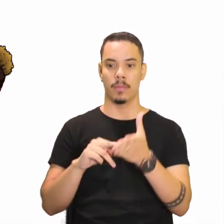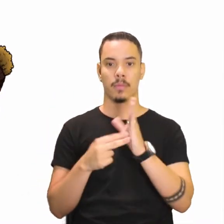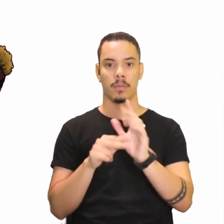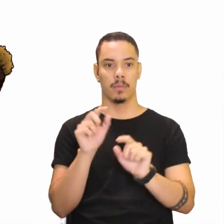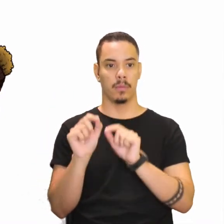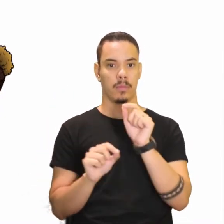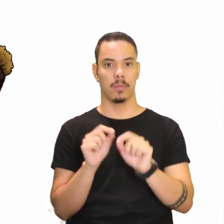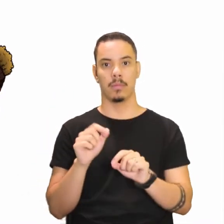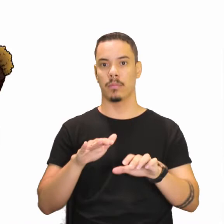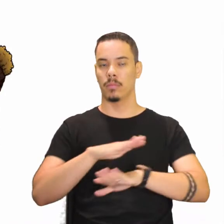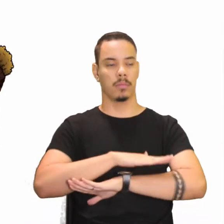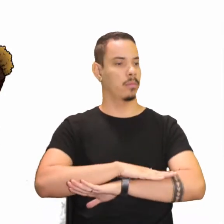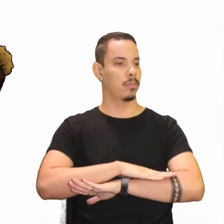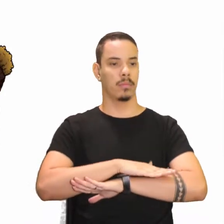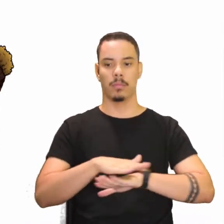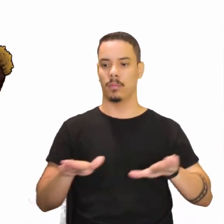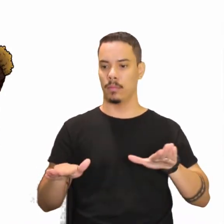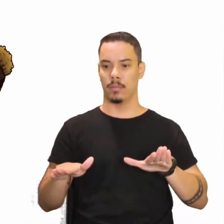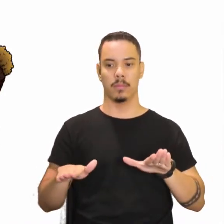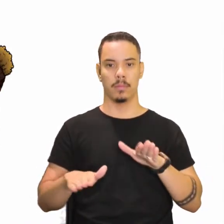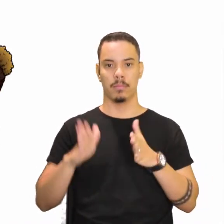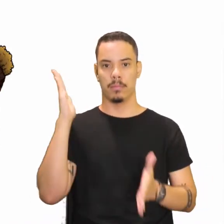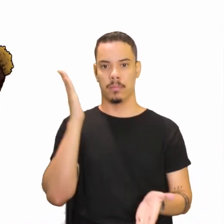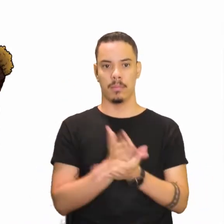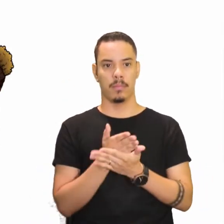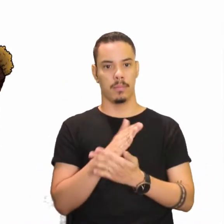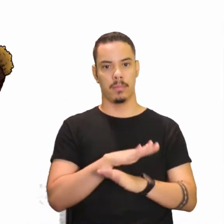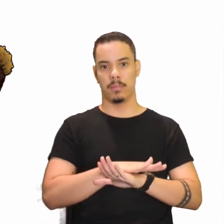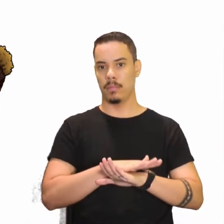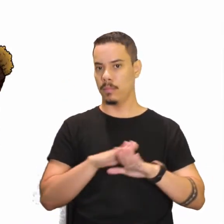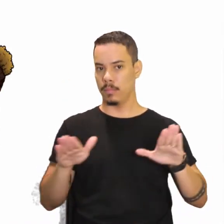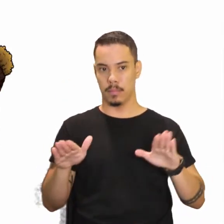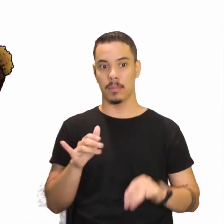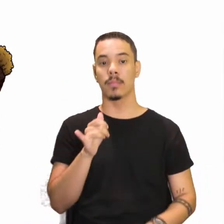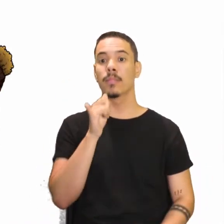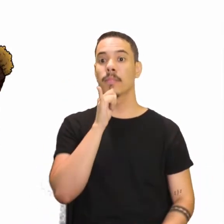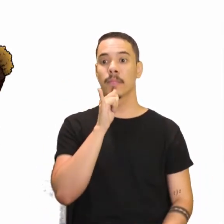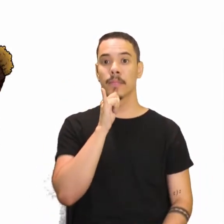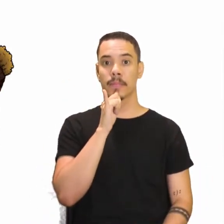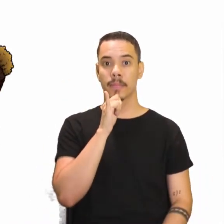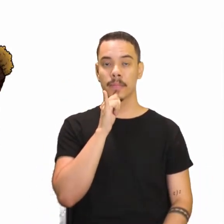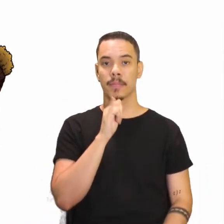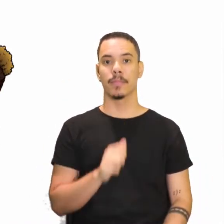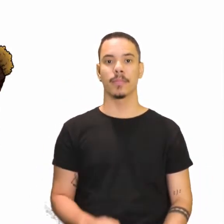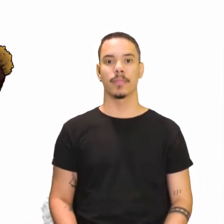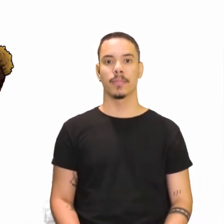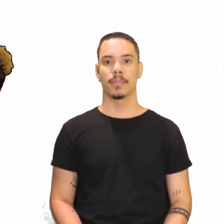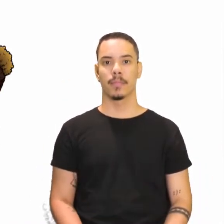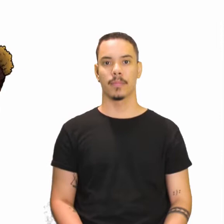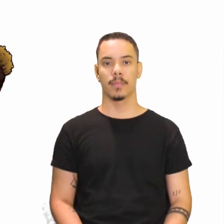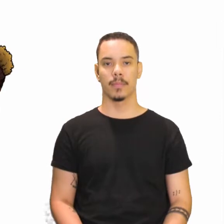De finalidade. Olha só, pelos exemplos, aqui nós temos o seguinte,